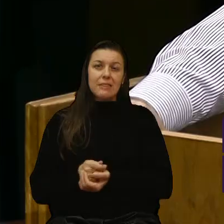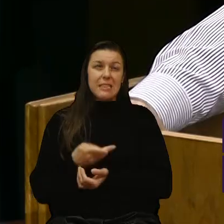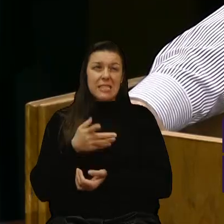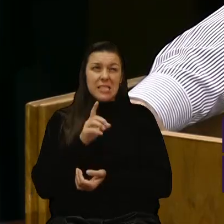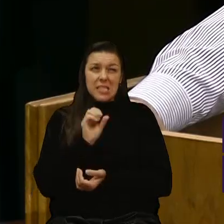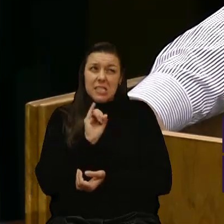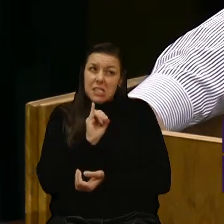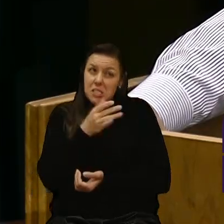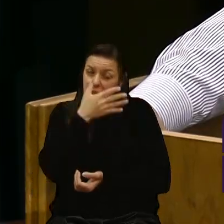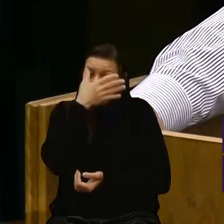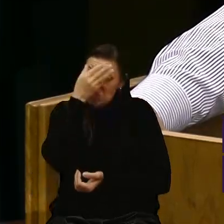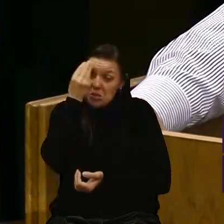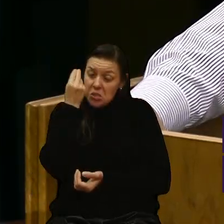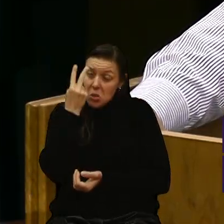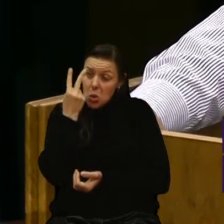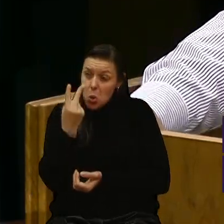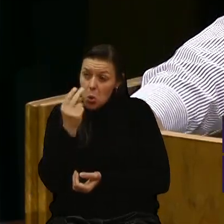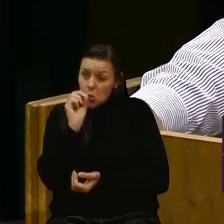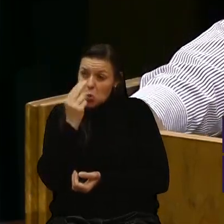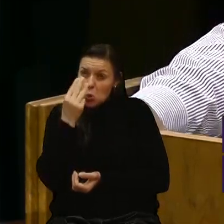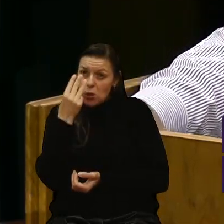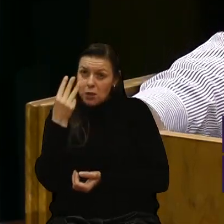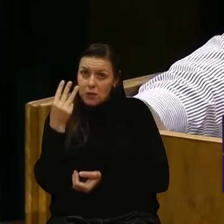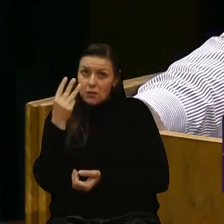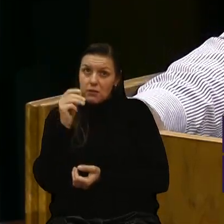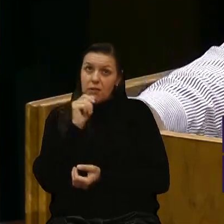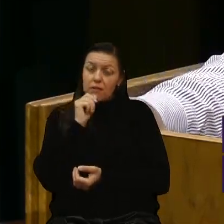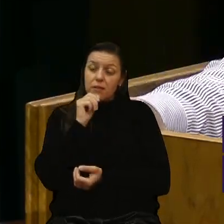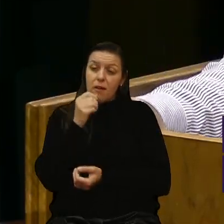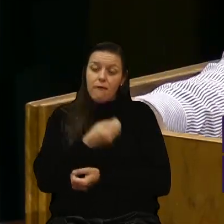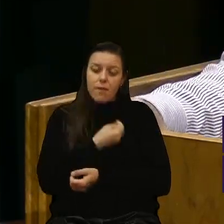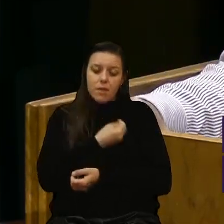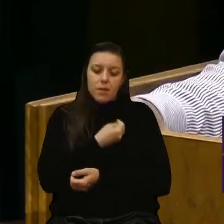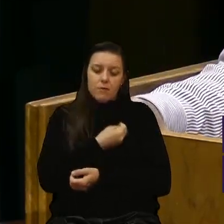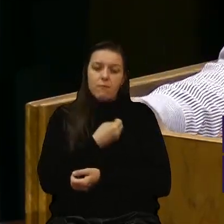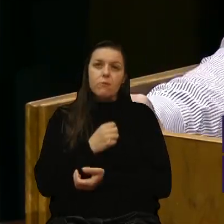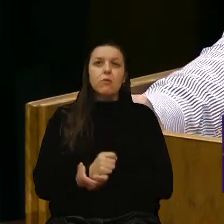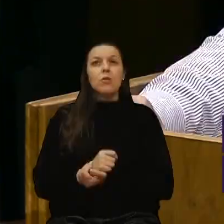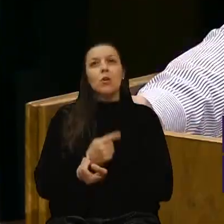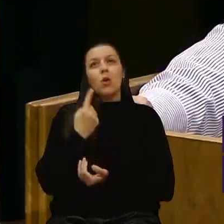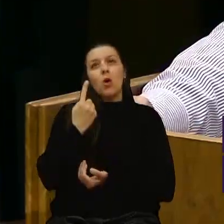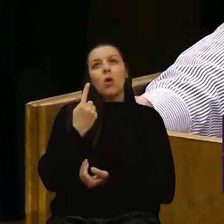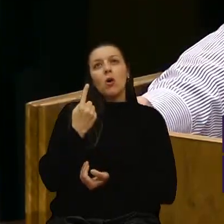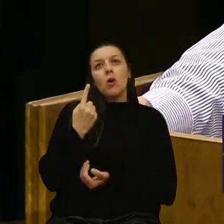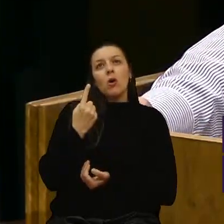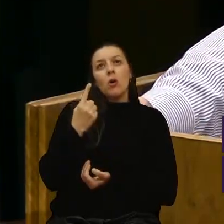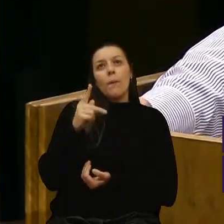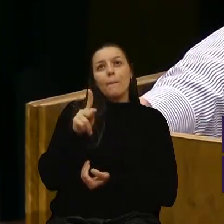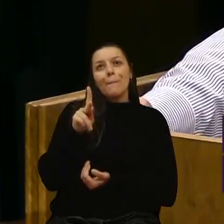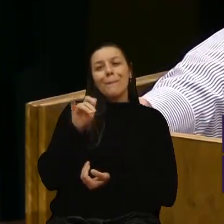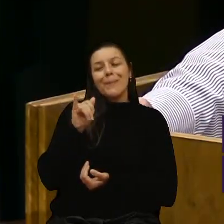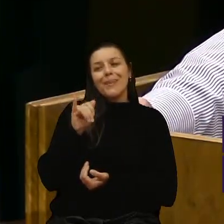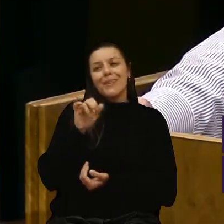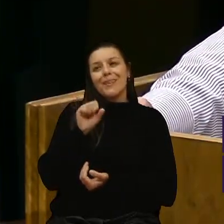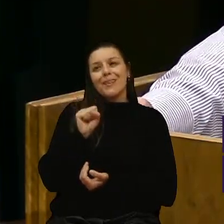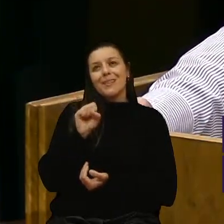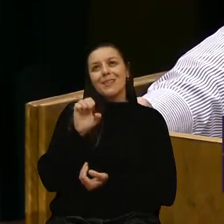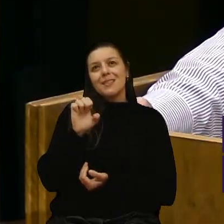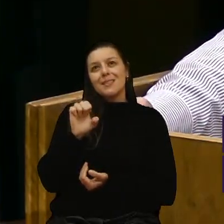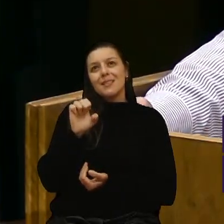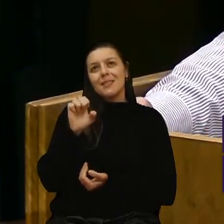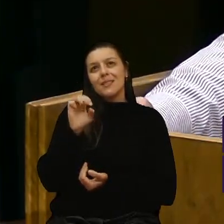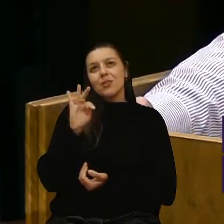memória, 2 ou 3 ainda estavam vivos, um deles era o saudoso Seu Pizete.